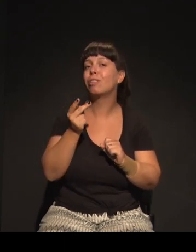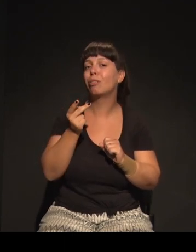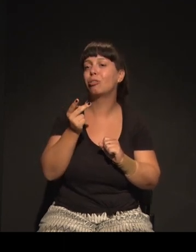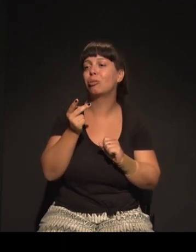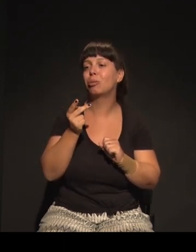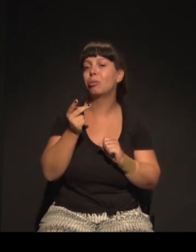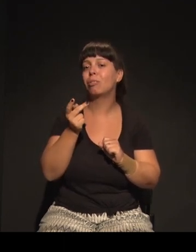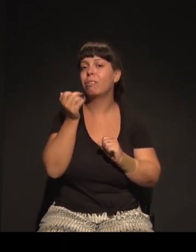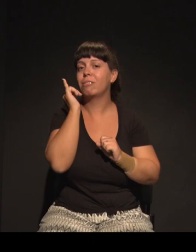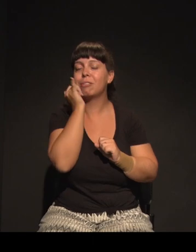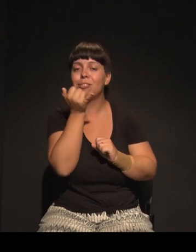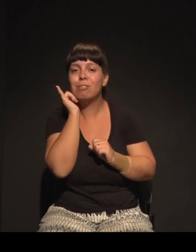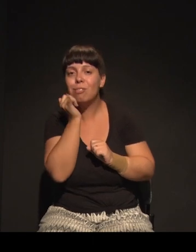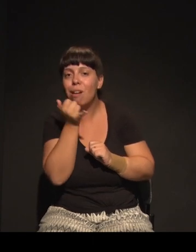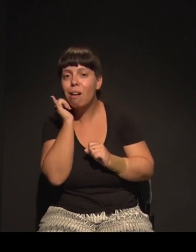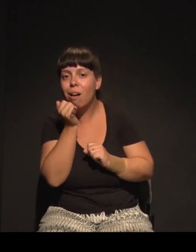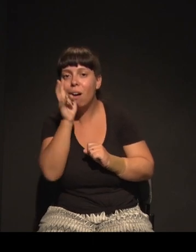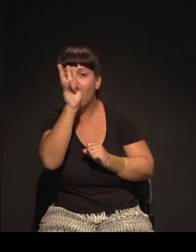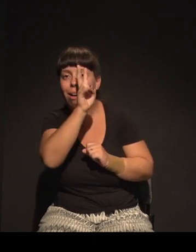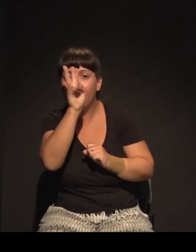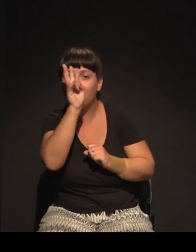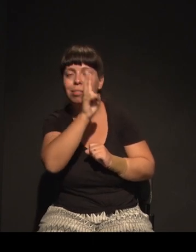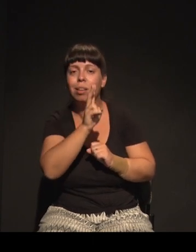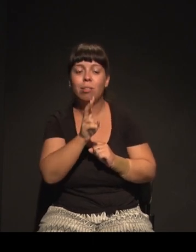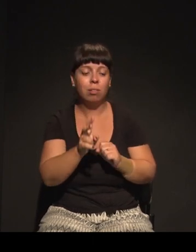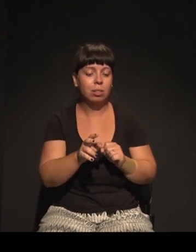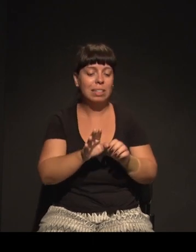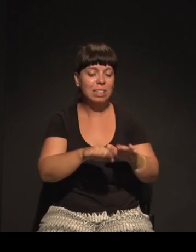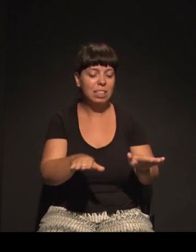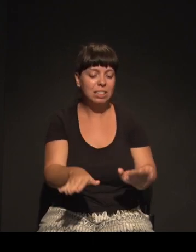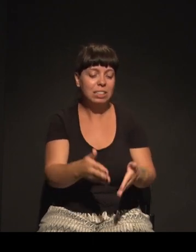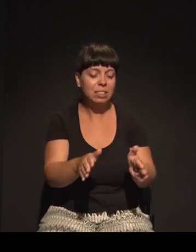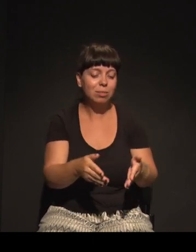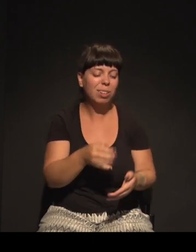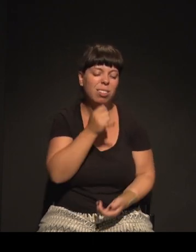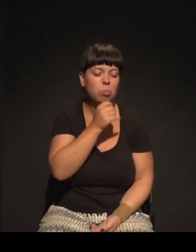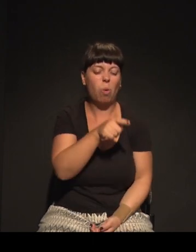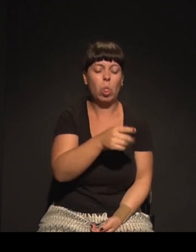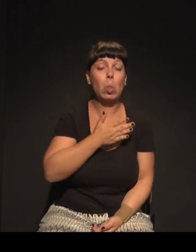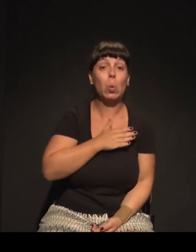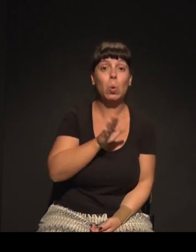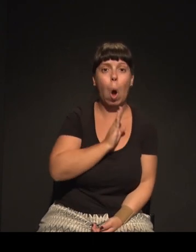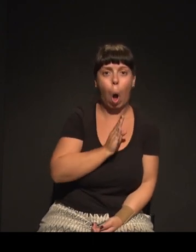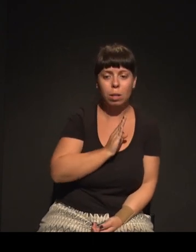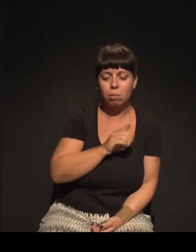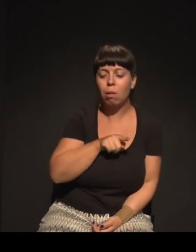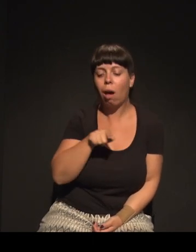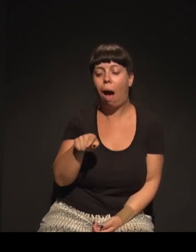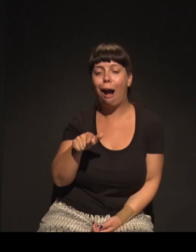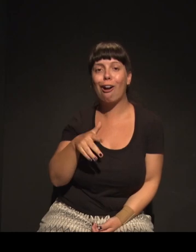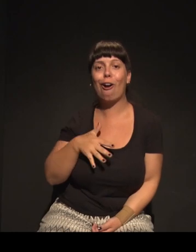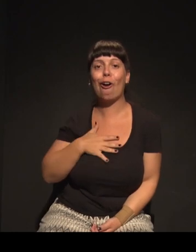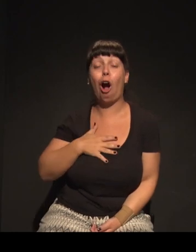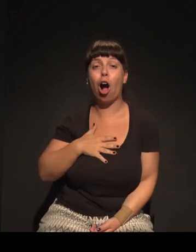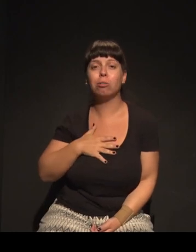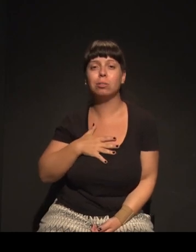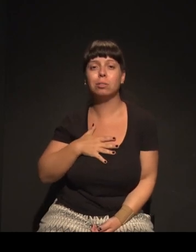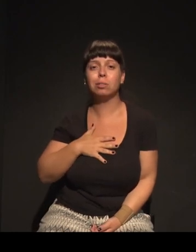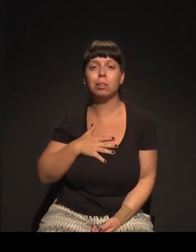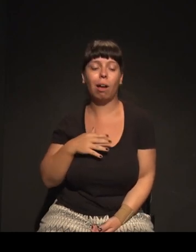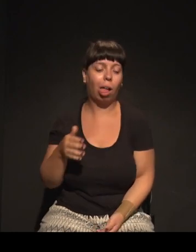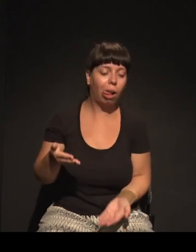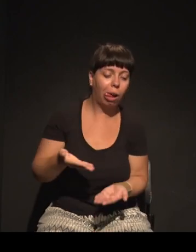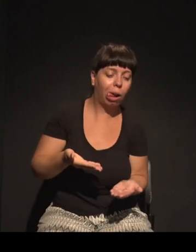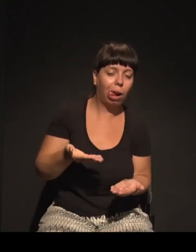ea gente vai incentivando as crianças não gosta mas aí o outro vai gostar e aí vai multiplicando